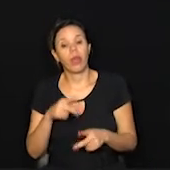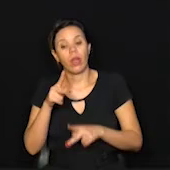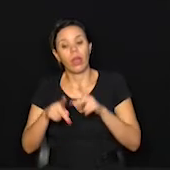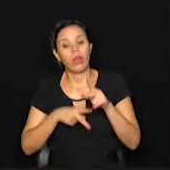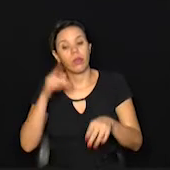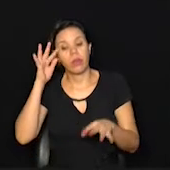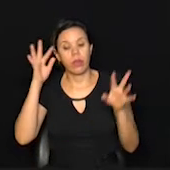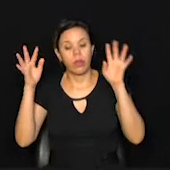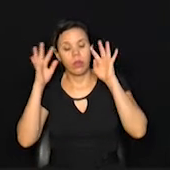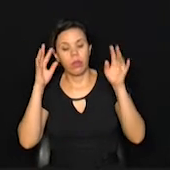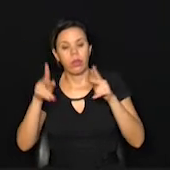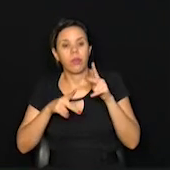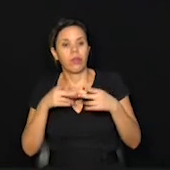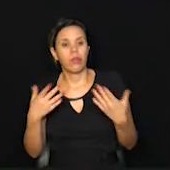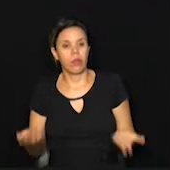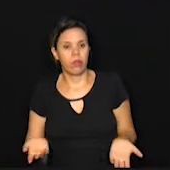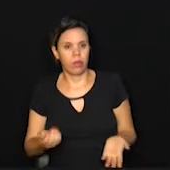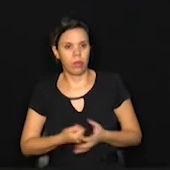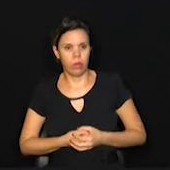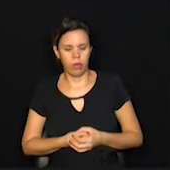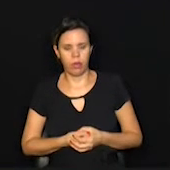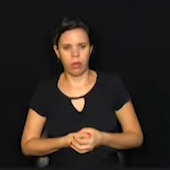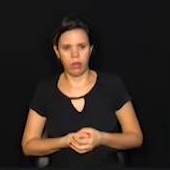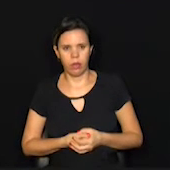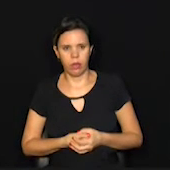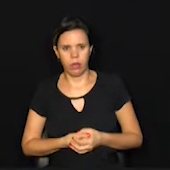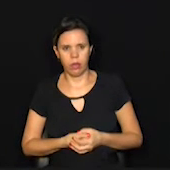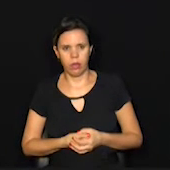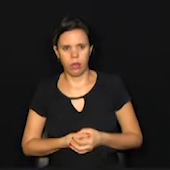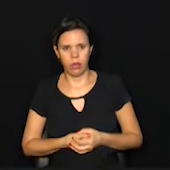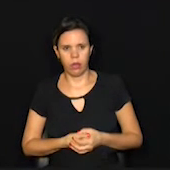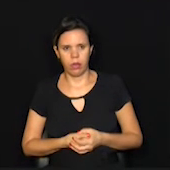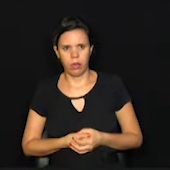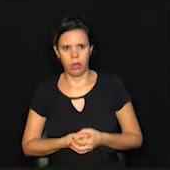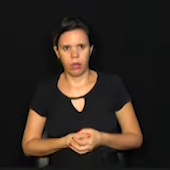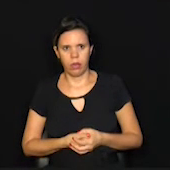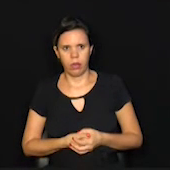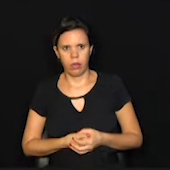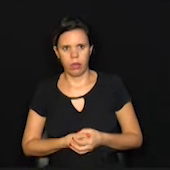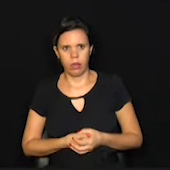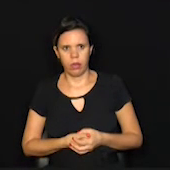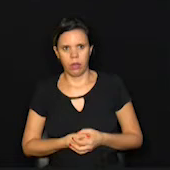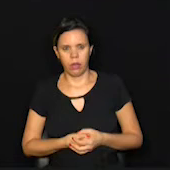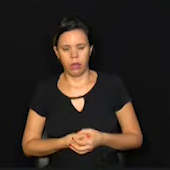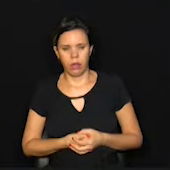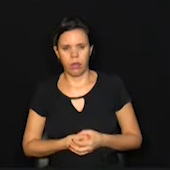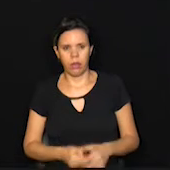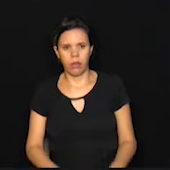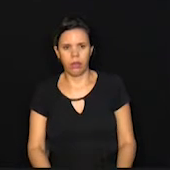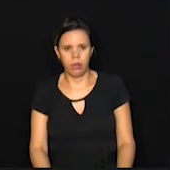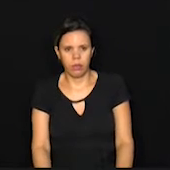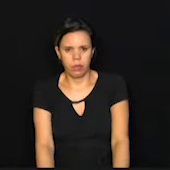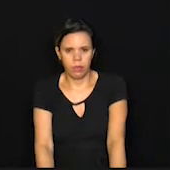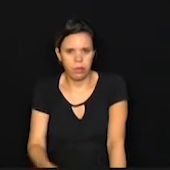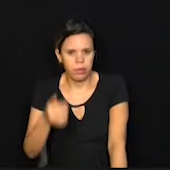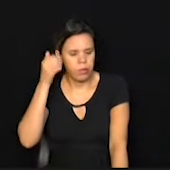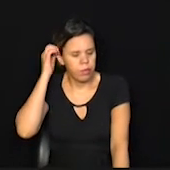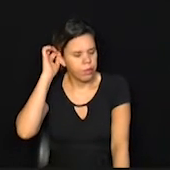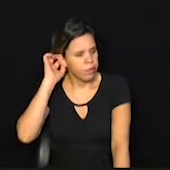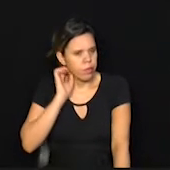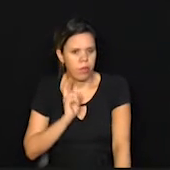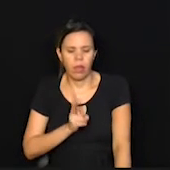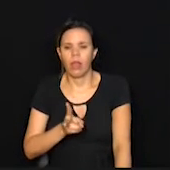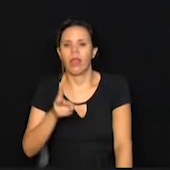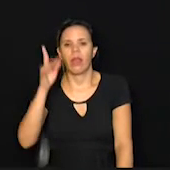popular e no Imaginário Popular que por aqui por quê que ainda